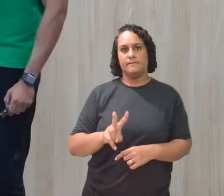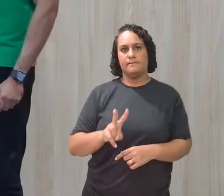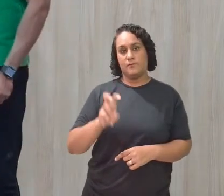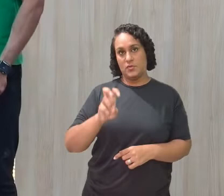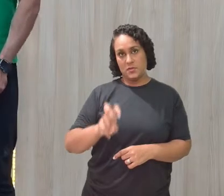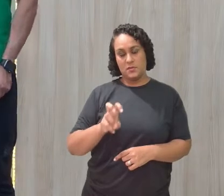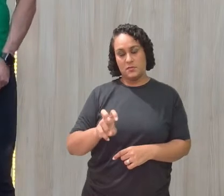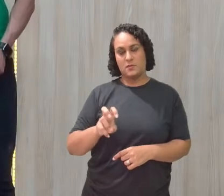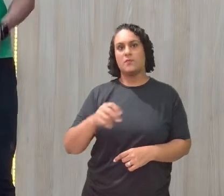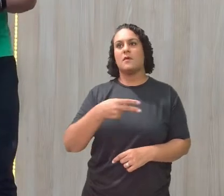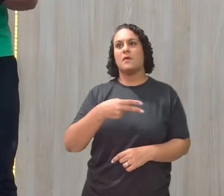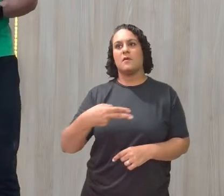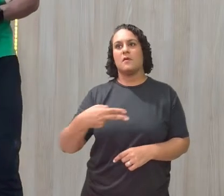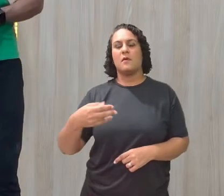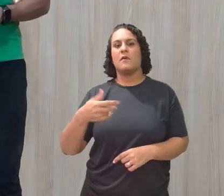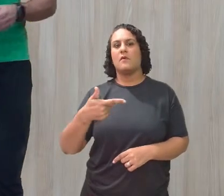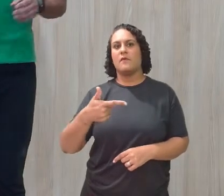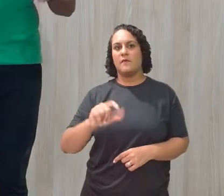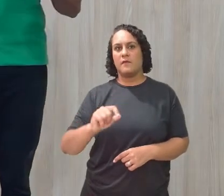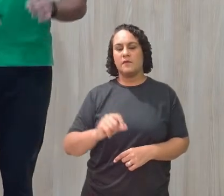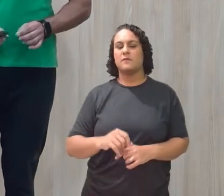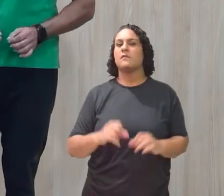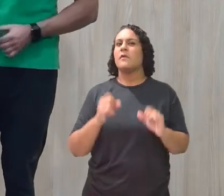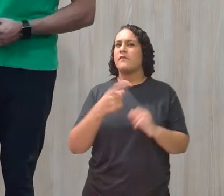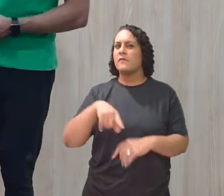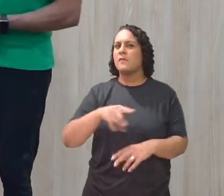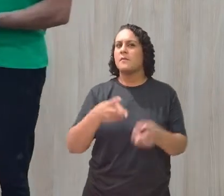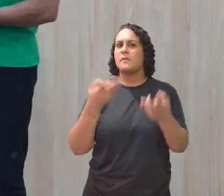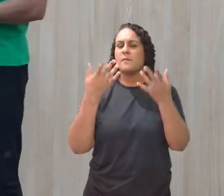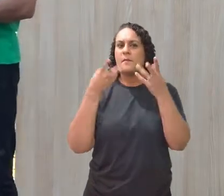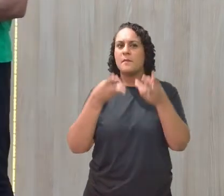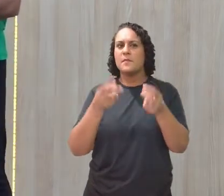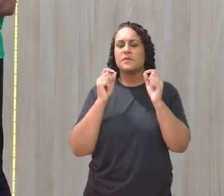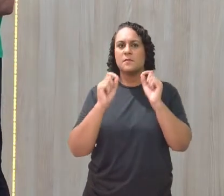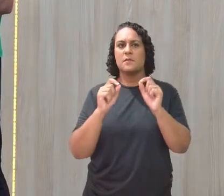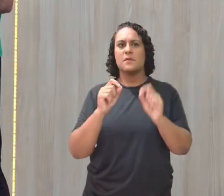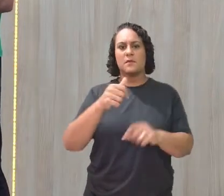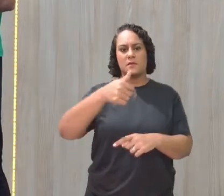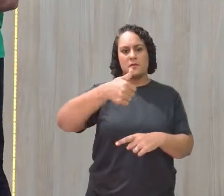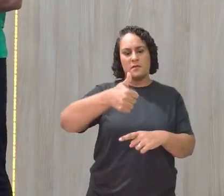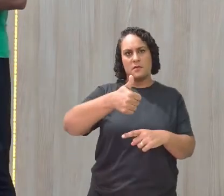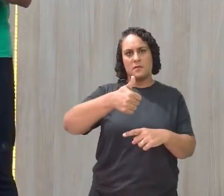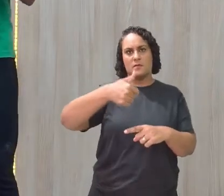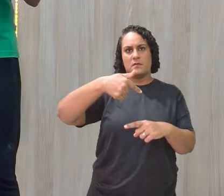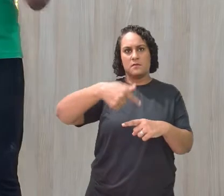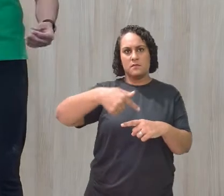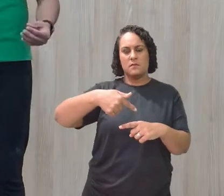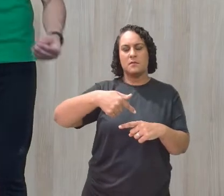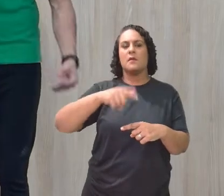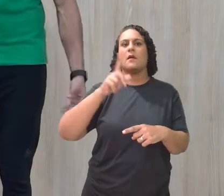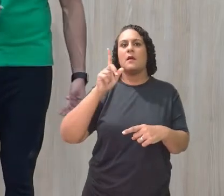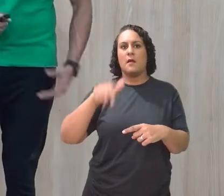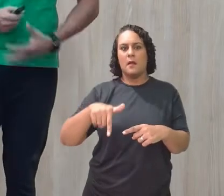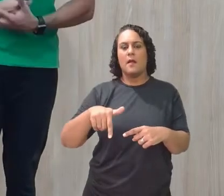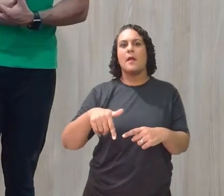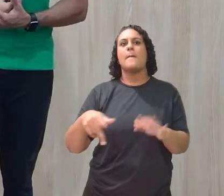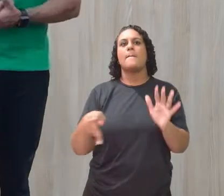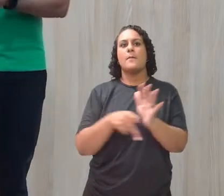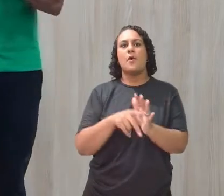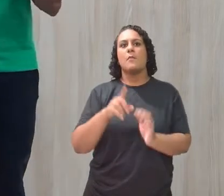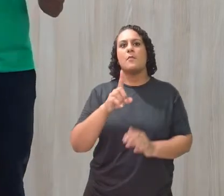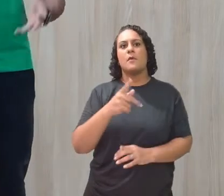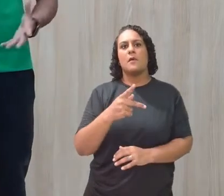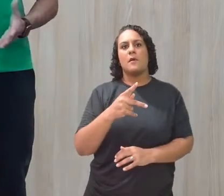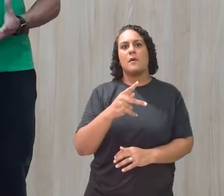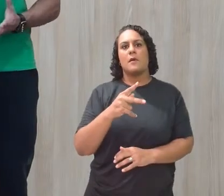por 5 dá igual a 20. Pode notar que o 17 ele é um número primo, então não